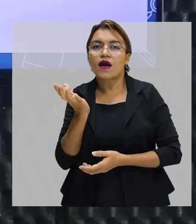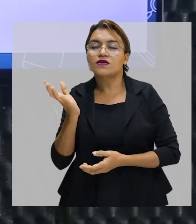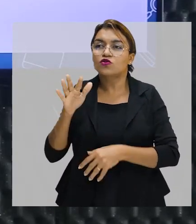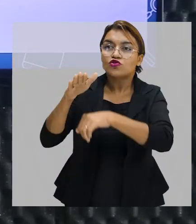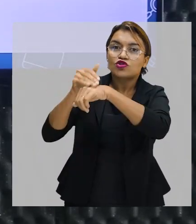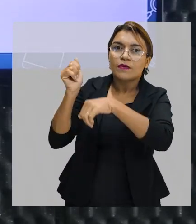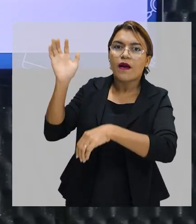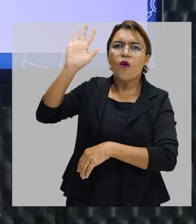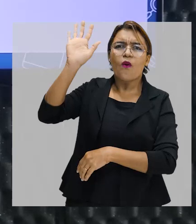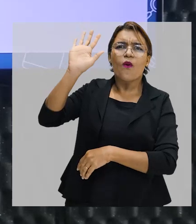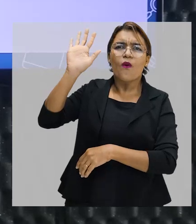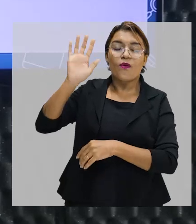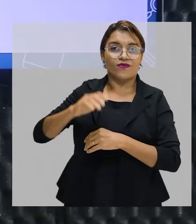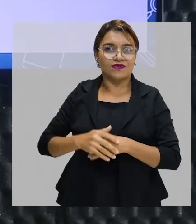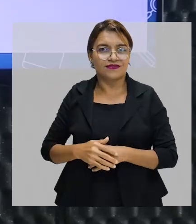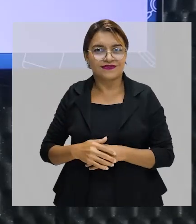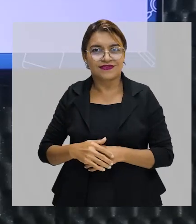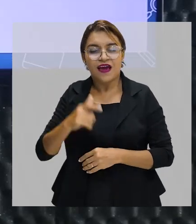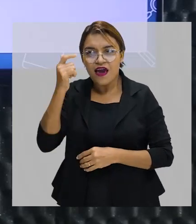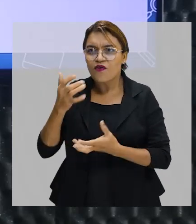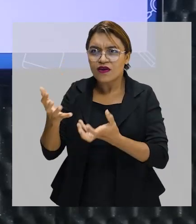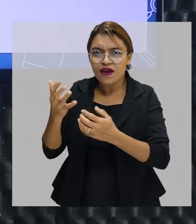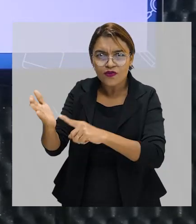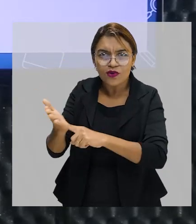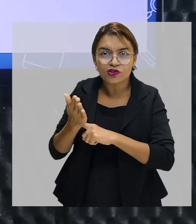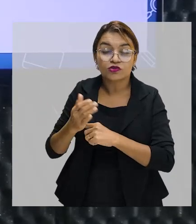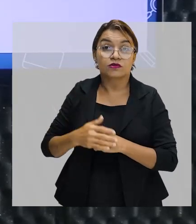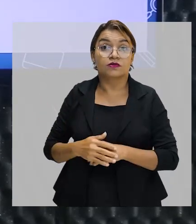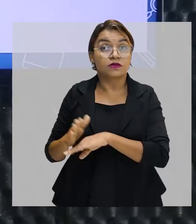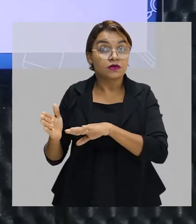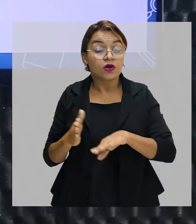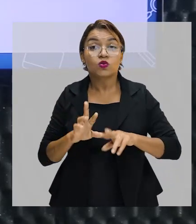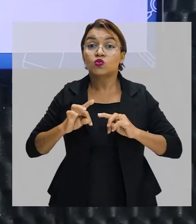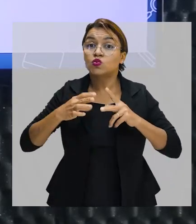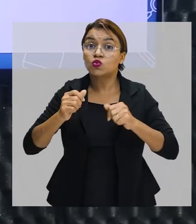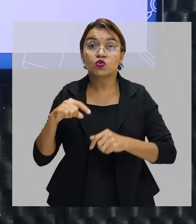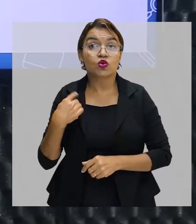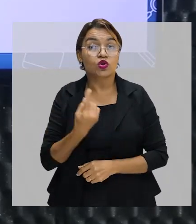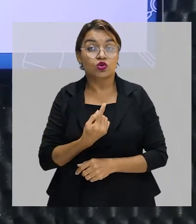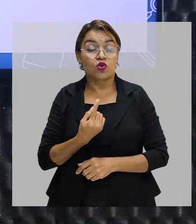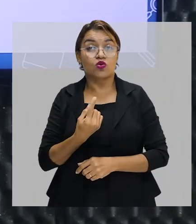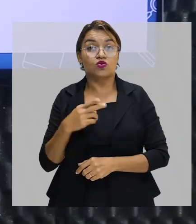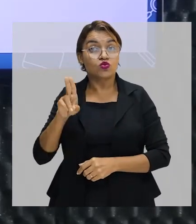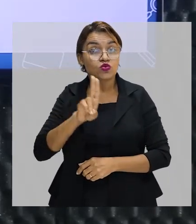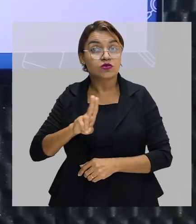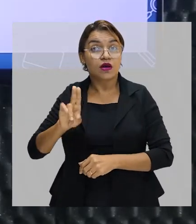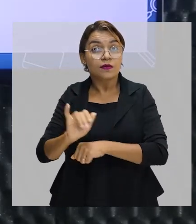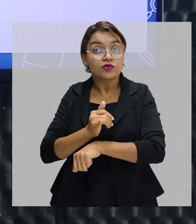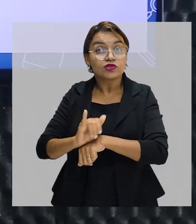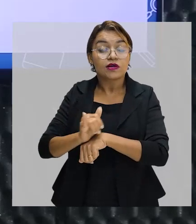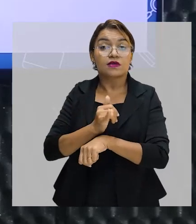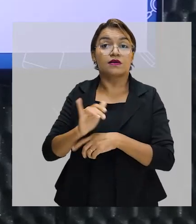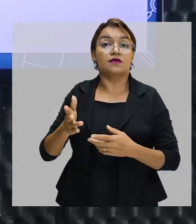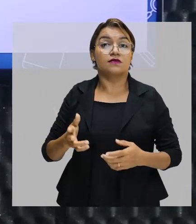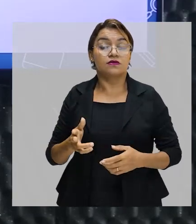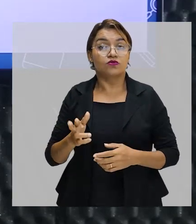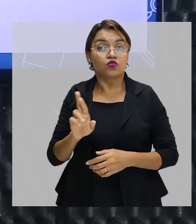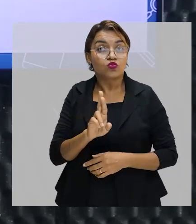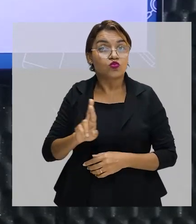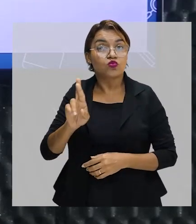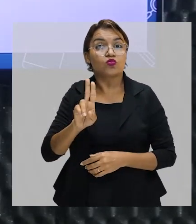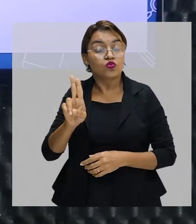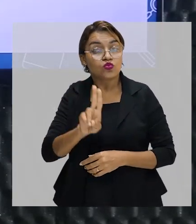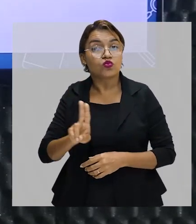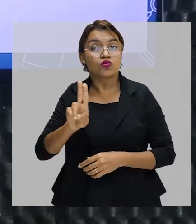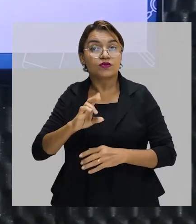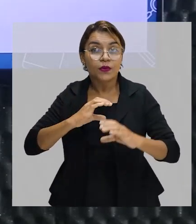manifestação da linguagem. E todo recurso que eu vou utilizar A linguagem é isso, né? Todo recurso que eu vou utilizar para